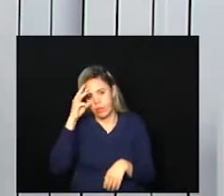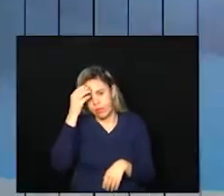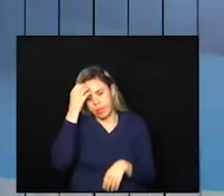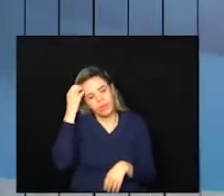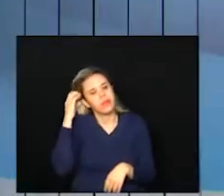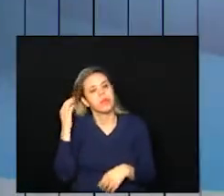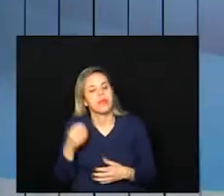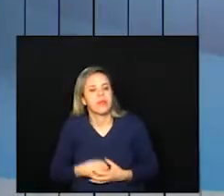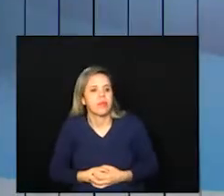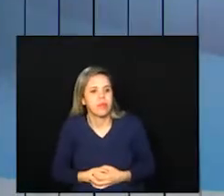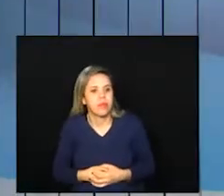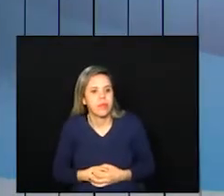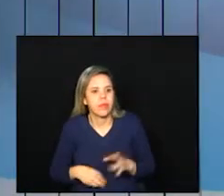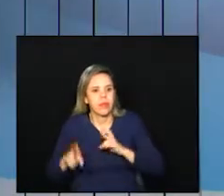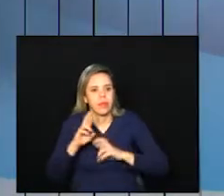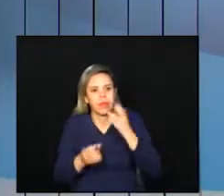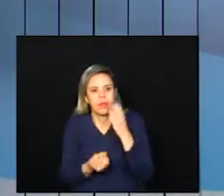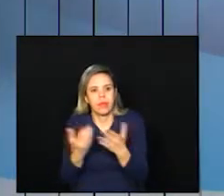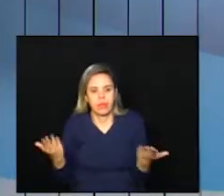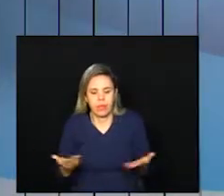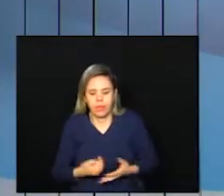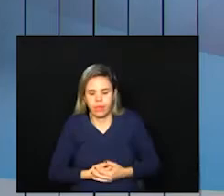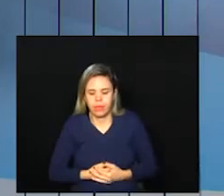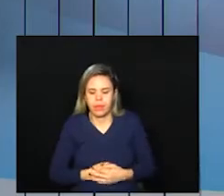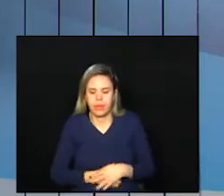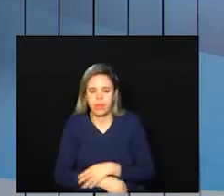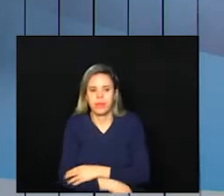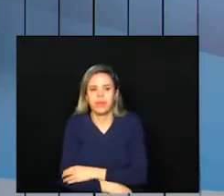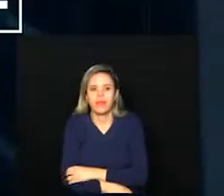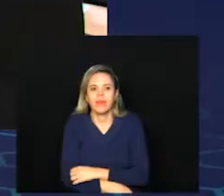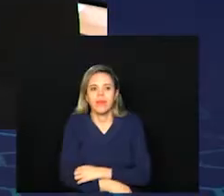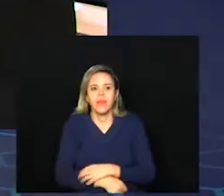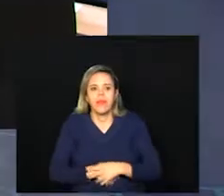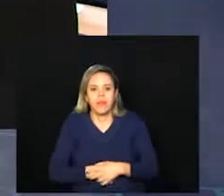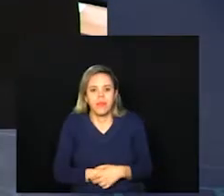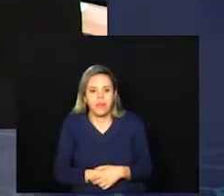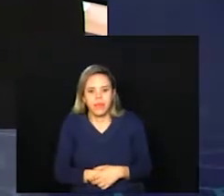terça-feira. Confira agora os destaques de hoje.